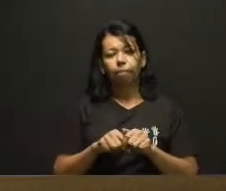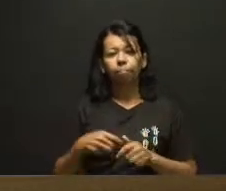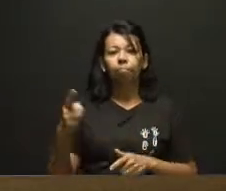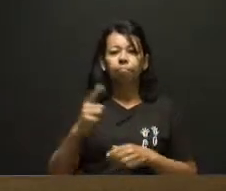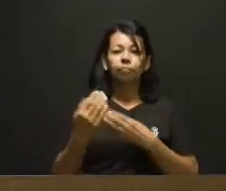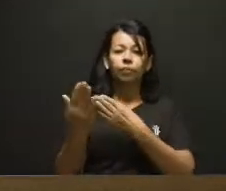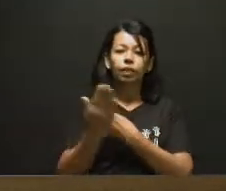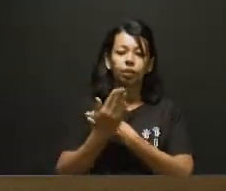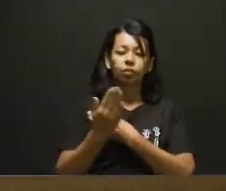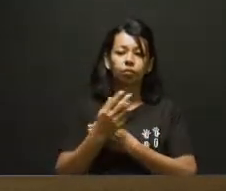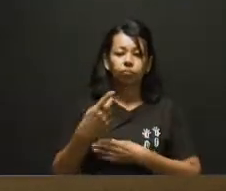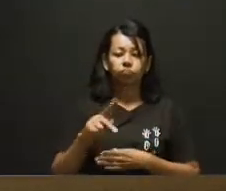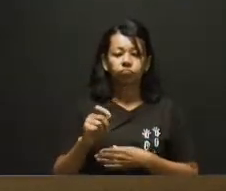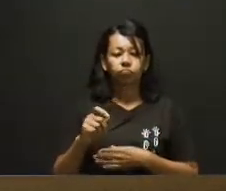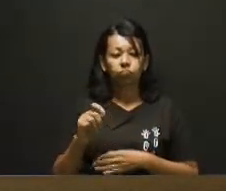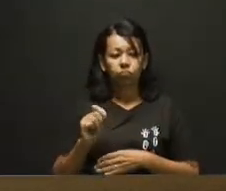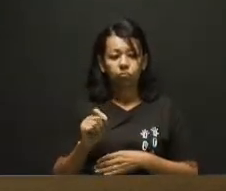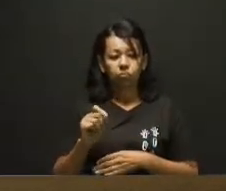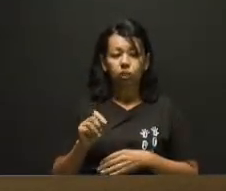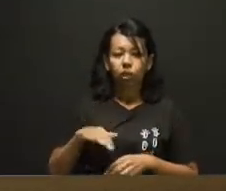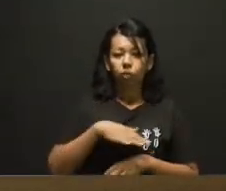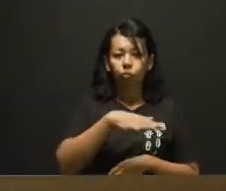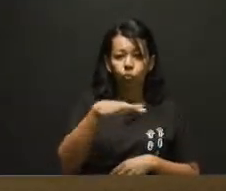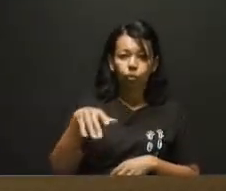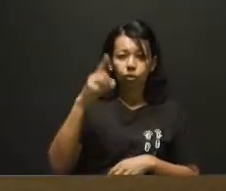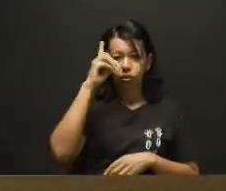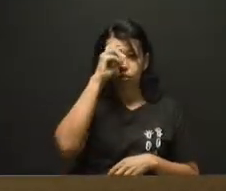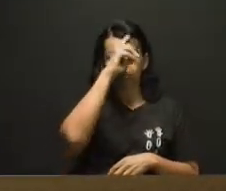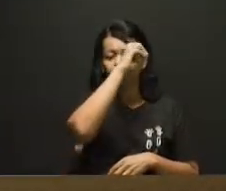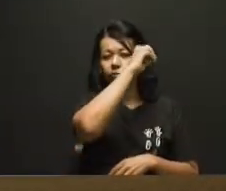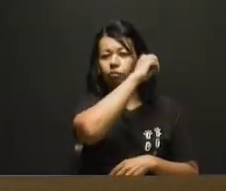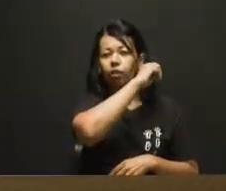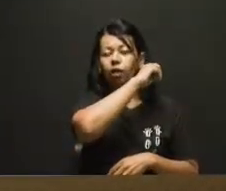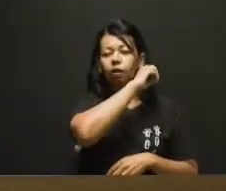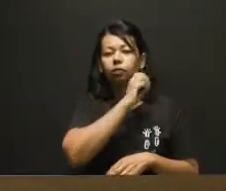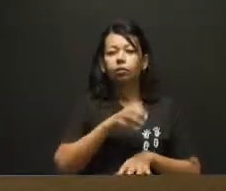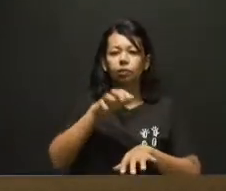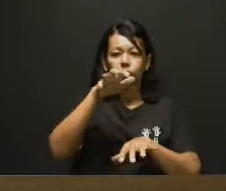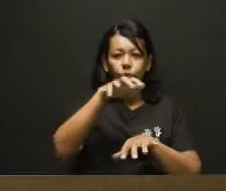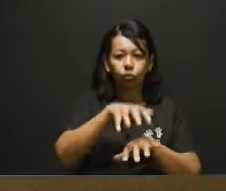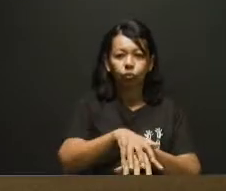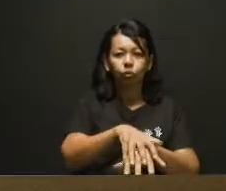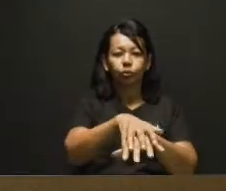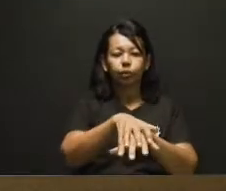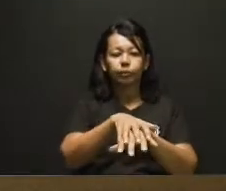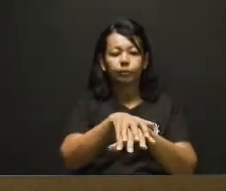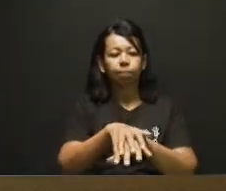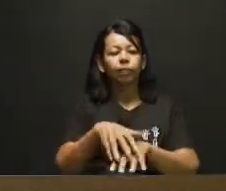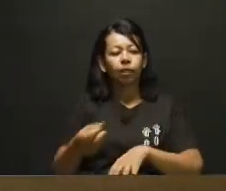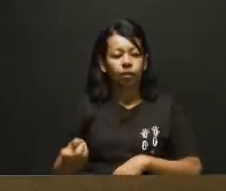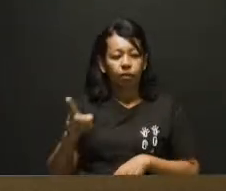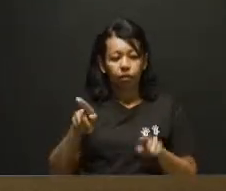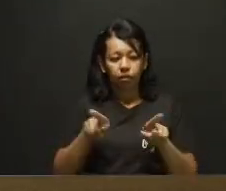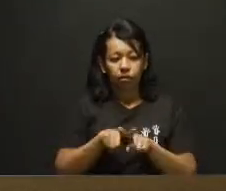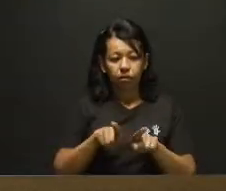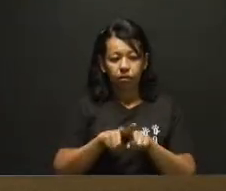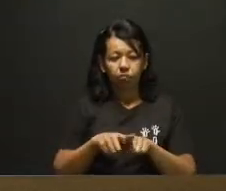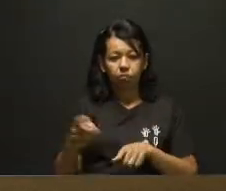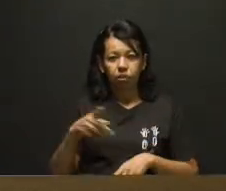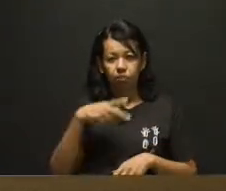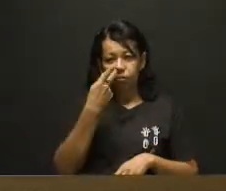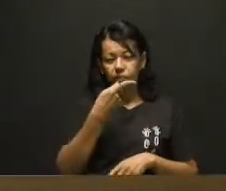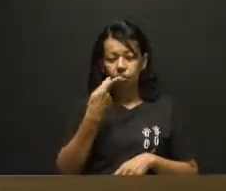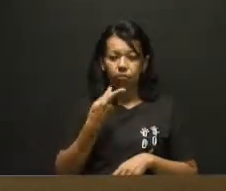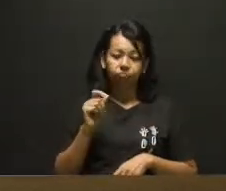em relação a todos os distúrbios as dificuldades as inclusões né e é isso gente vem aqui pra falar